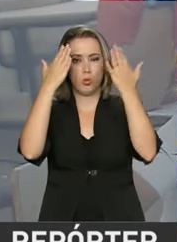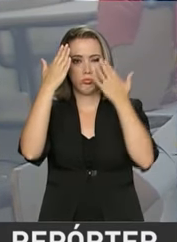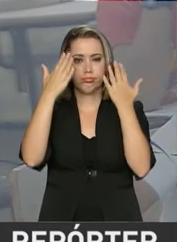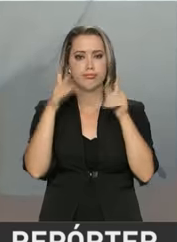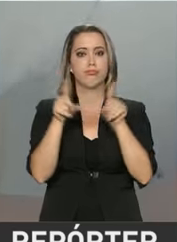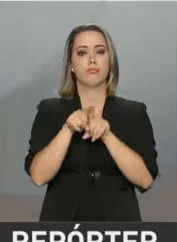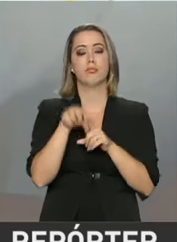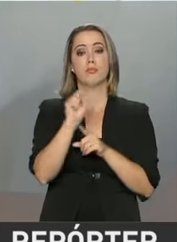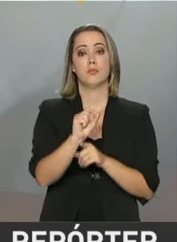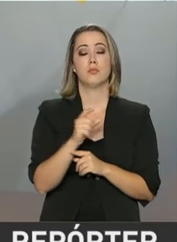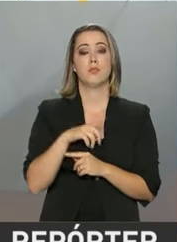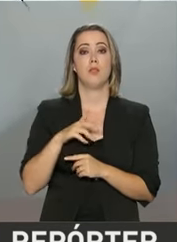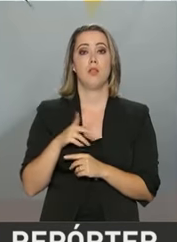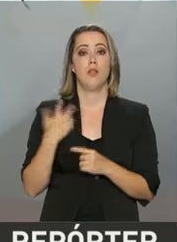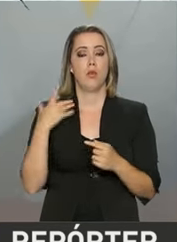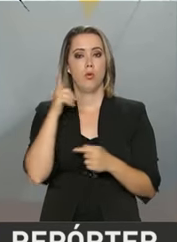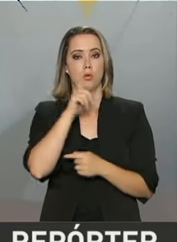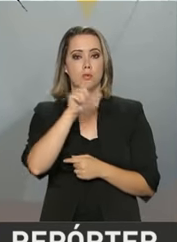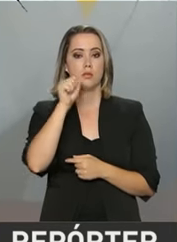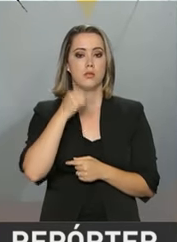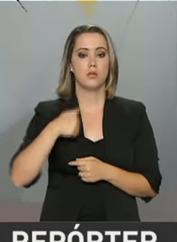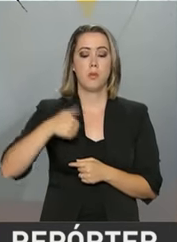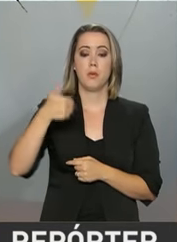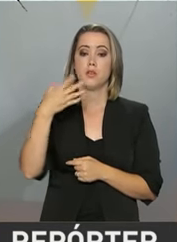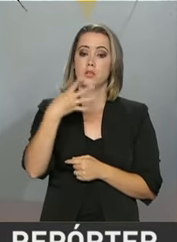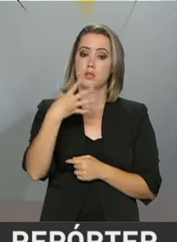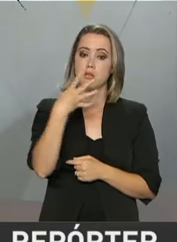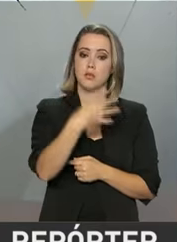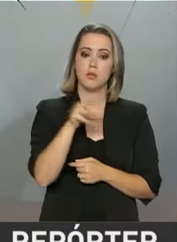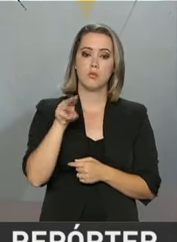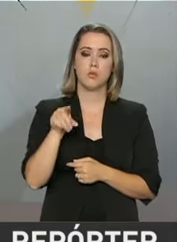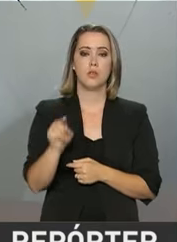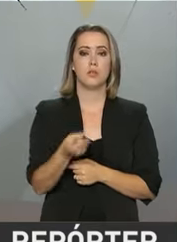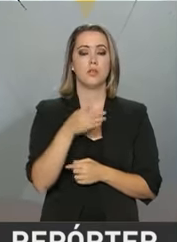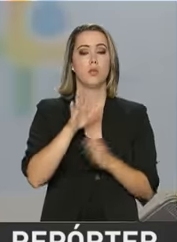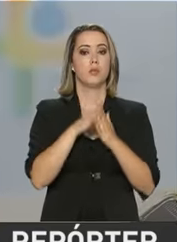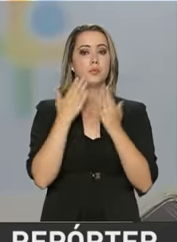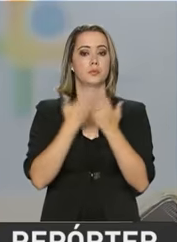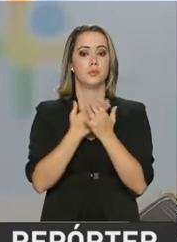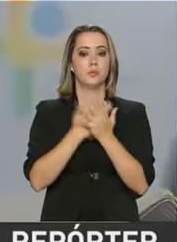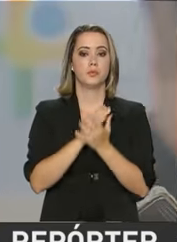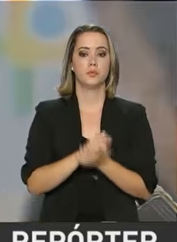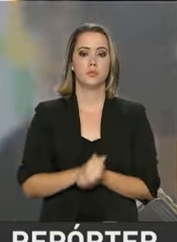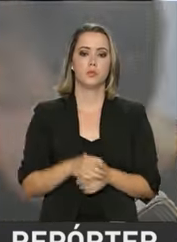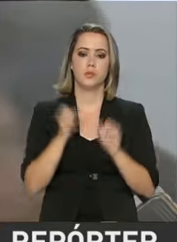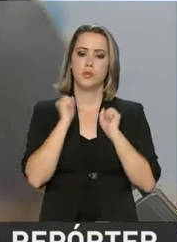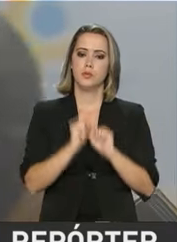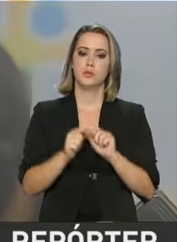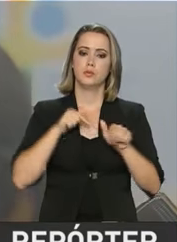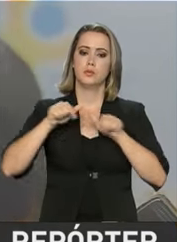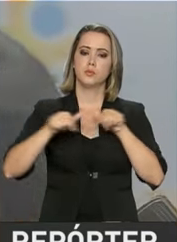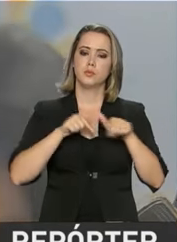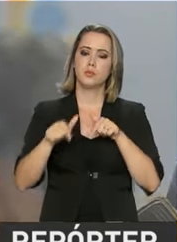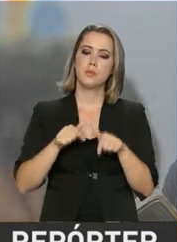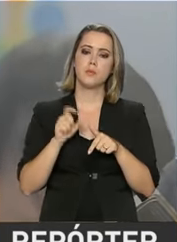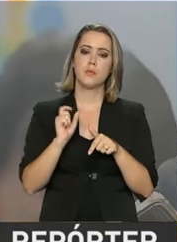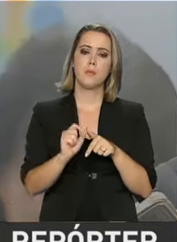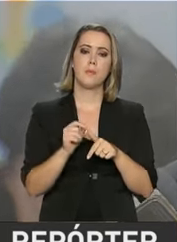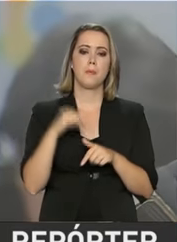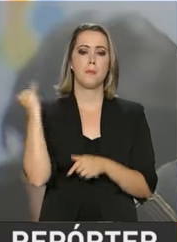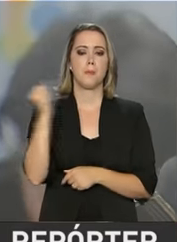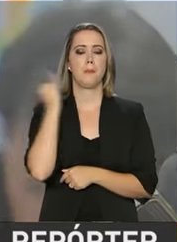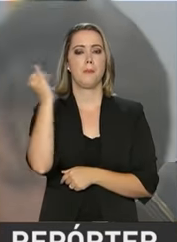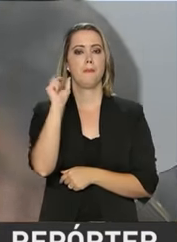a expectativa de alcance é de 144 mil escolas você pode trabalhar a importância